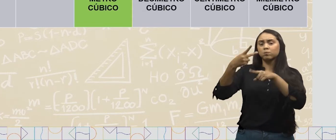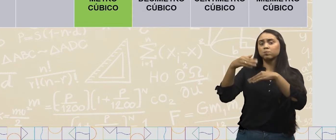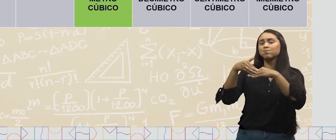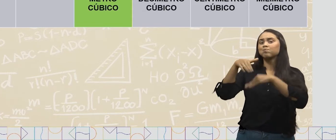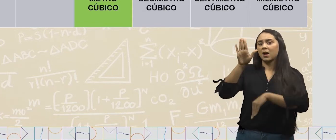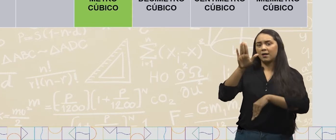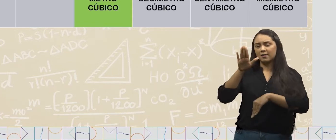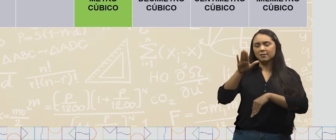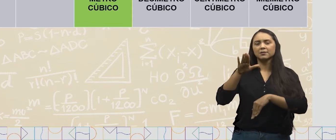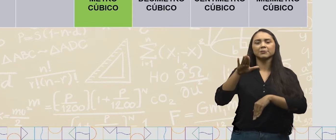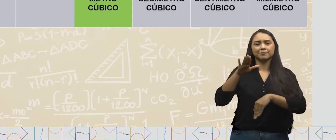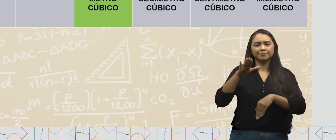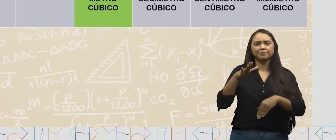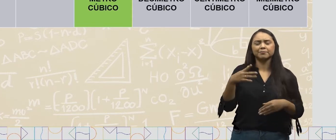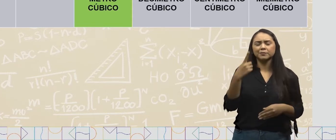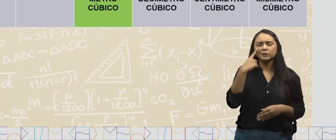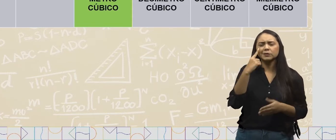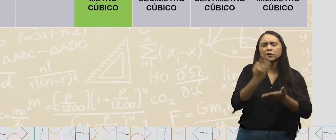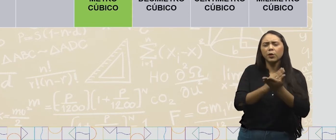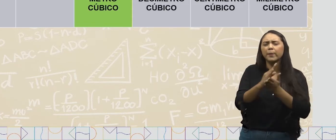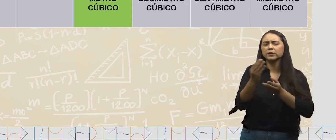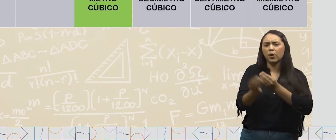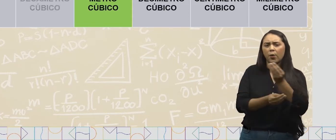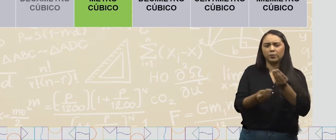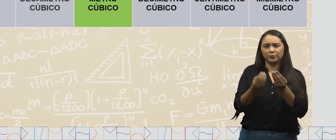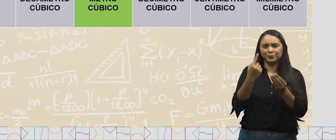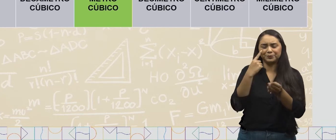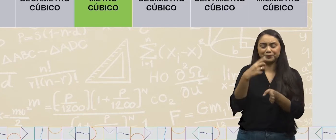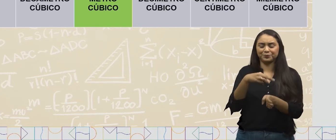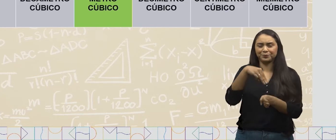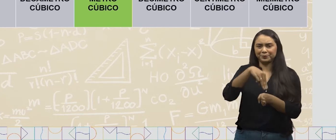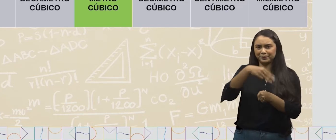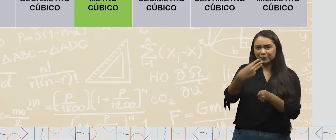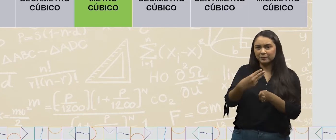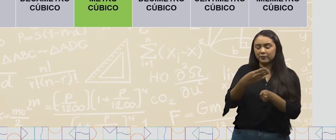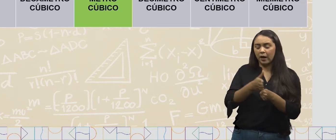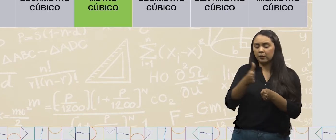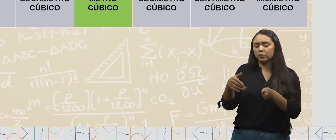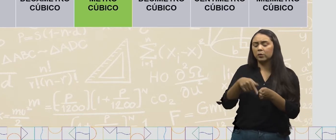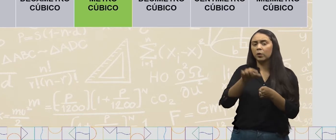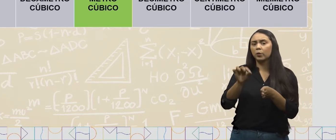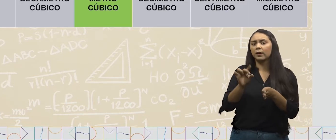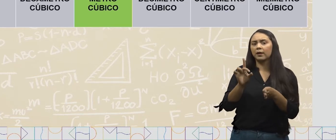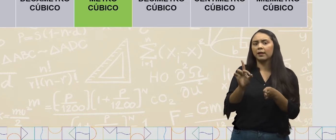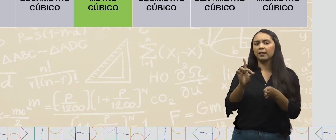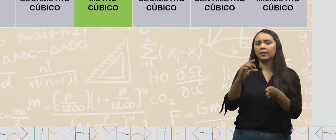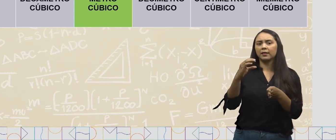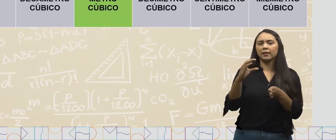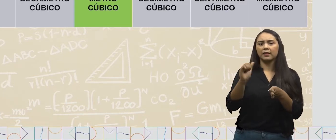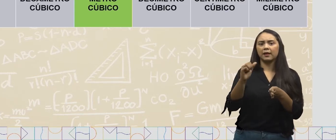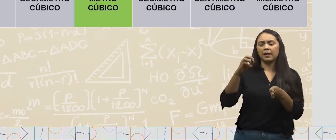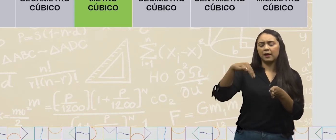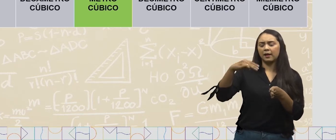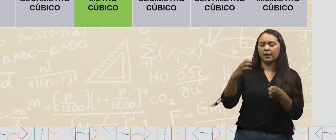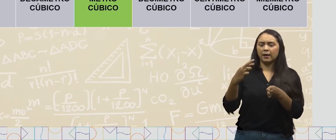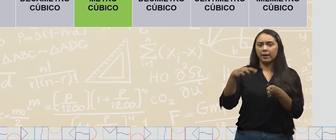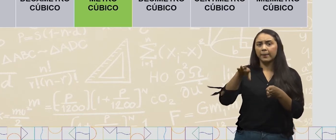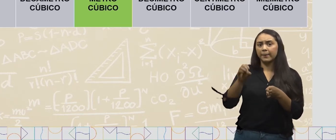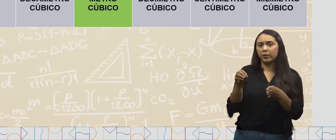aumentam. Acompanhe aí. O primeiro múltiplo é o decâmetro cúbico. Preste bem atenção, é